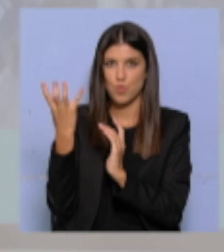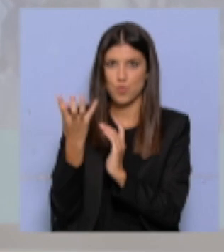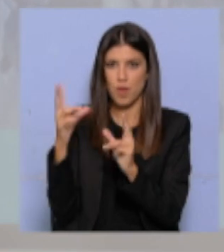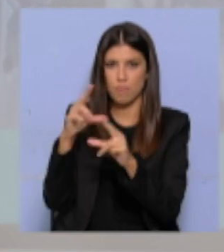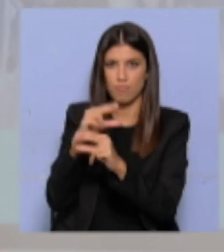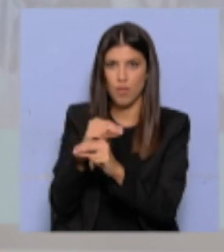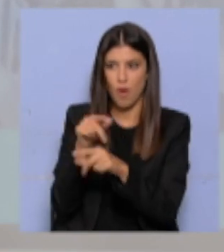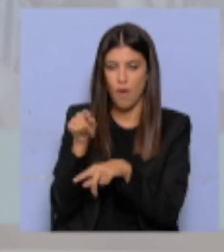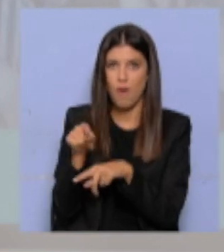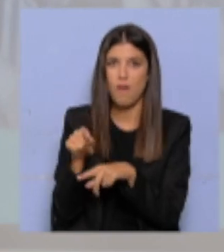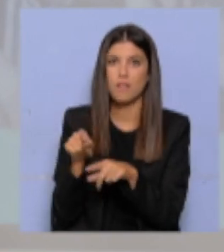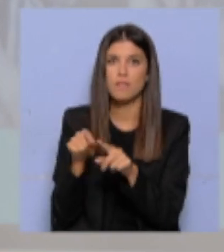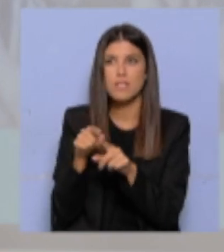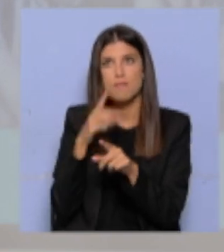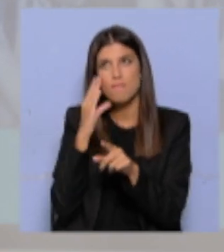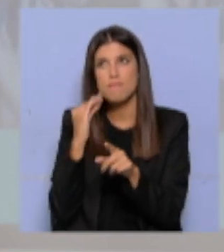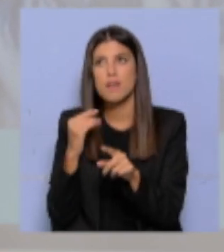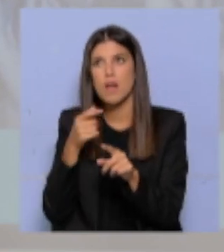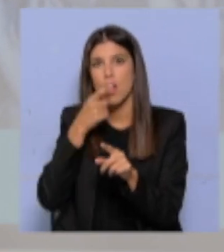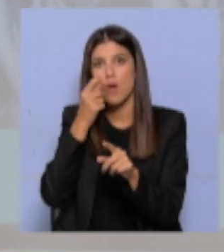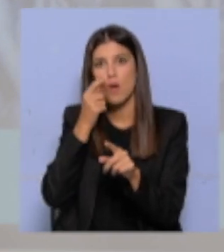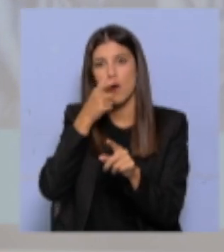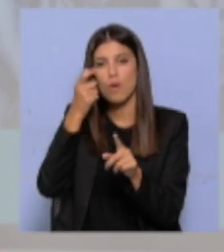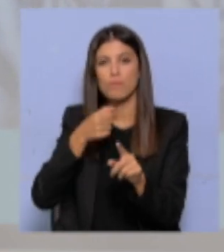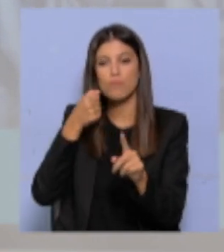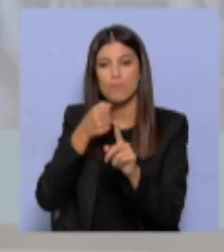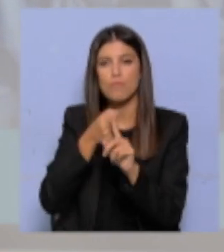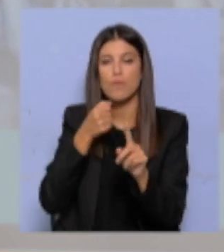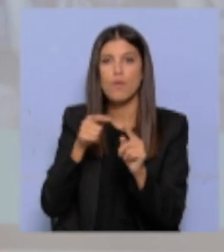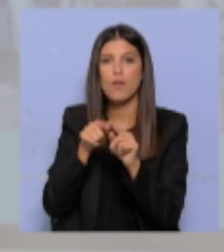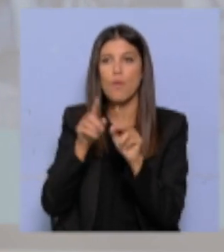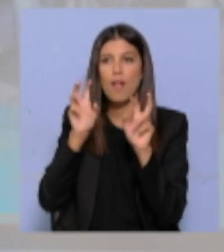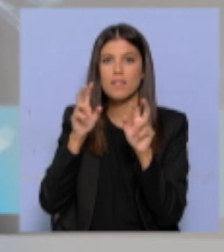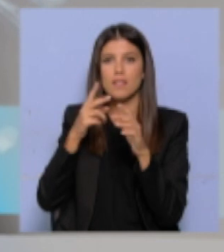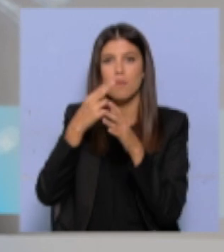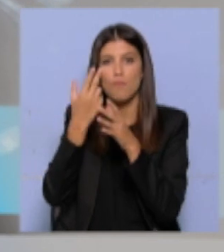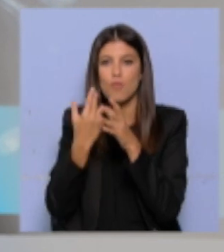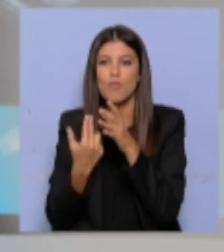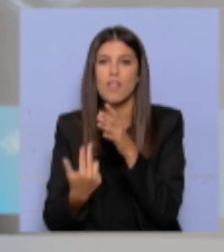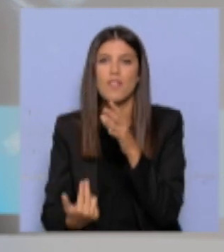que nós, missionários, temos que ser mergulhadores das profundidades,